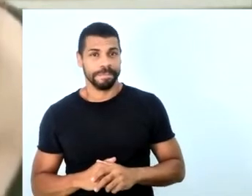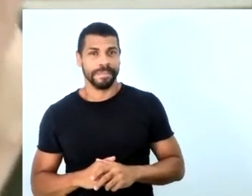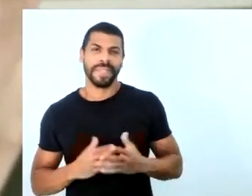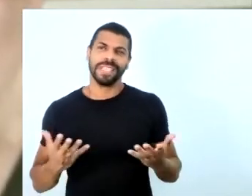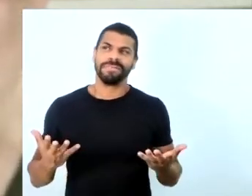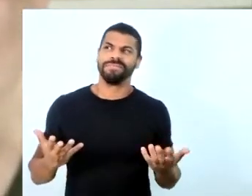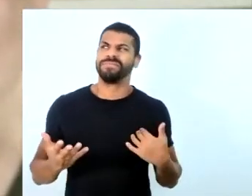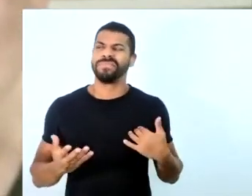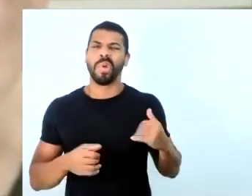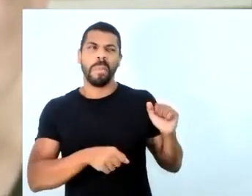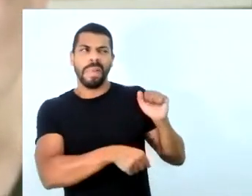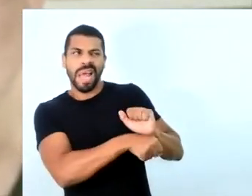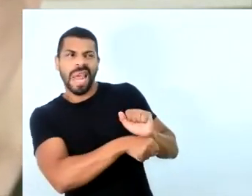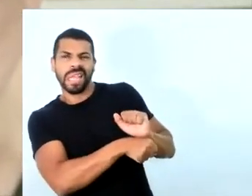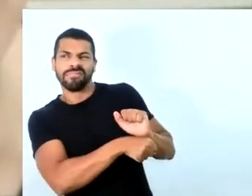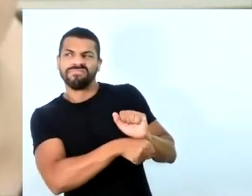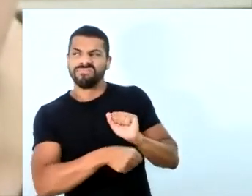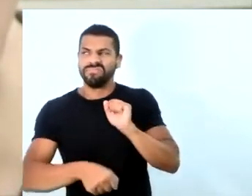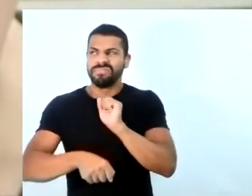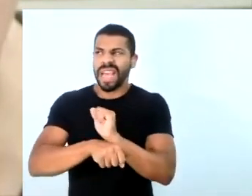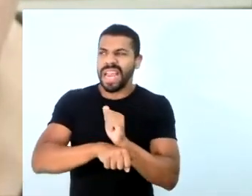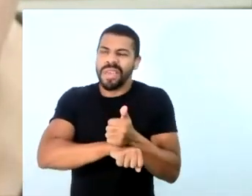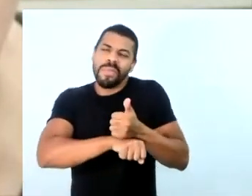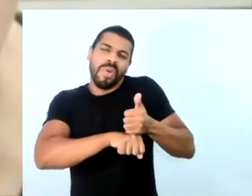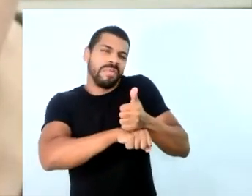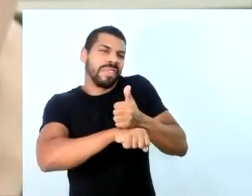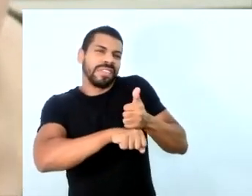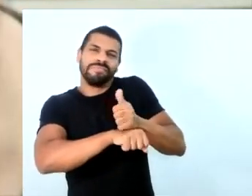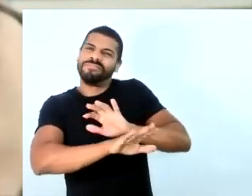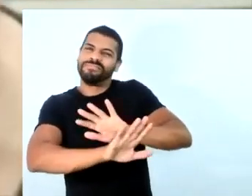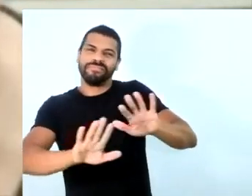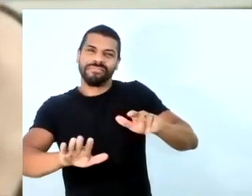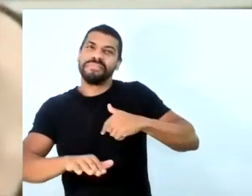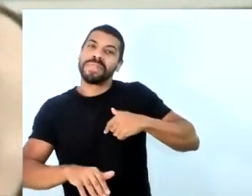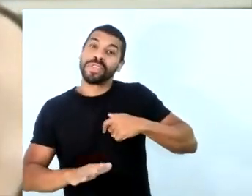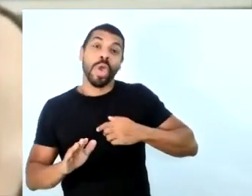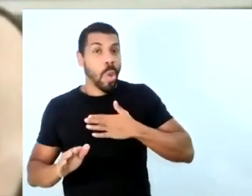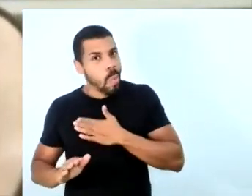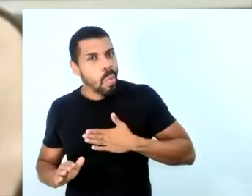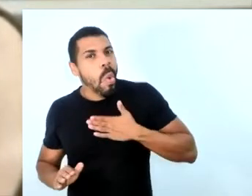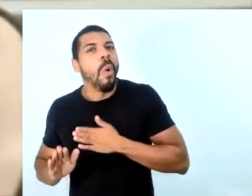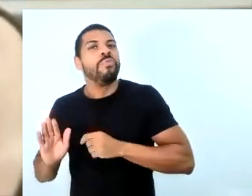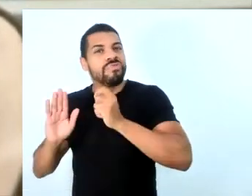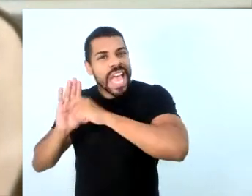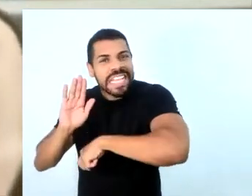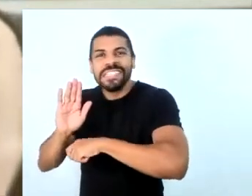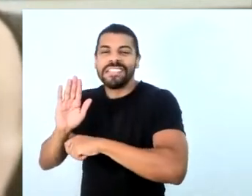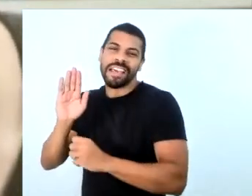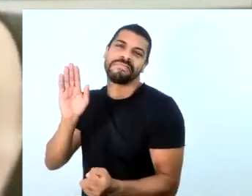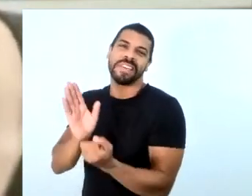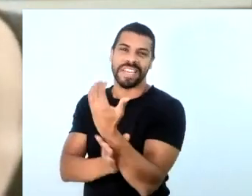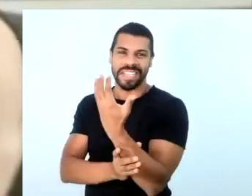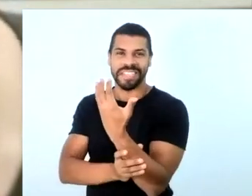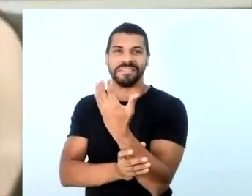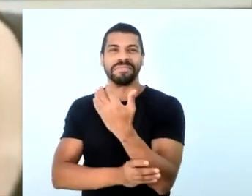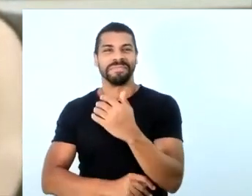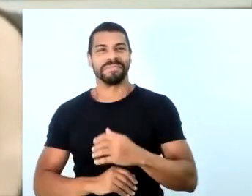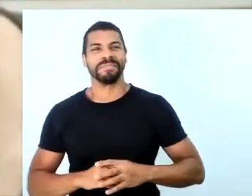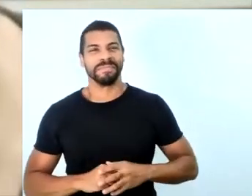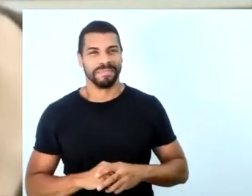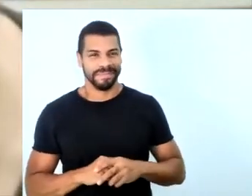sei se eu penso que eu vou parar de editar, mas o que eu gosto é de assinar também a criação,